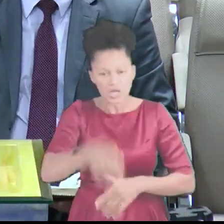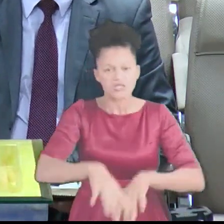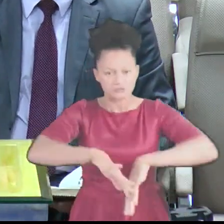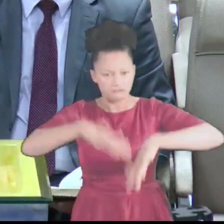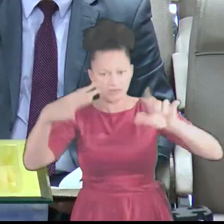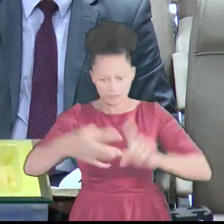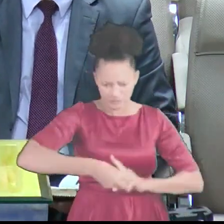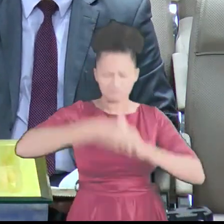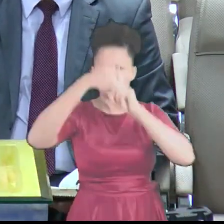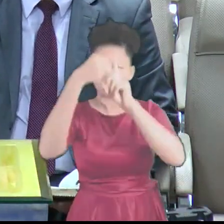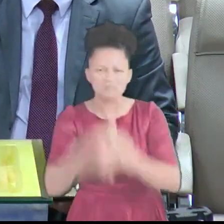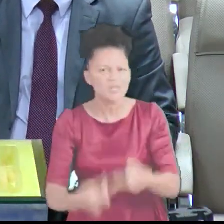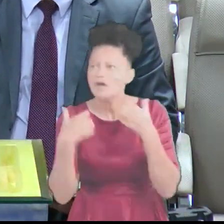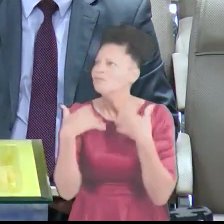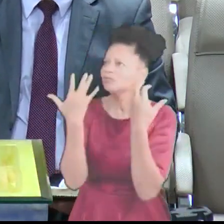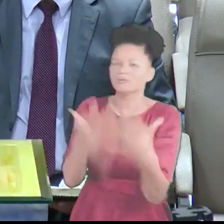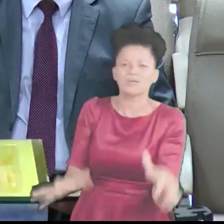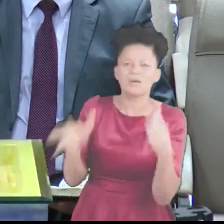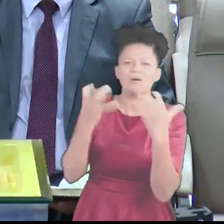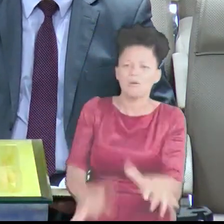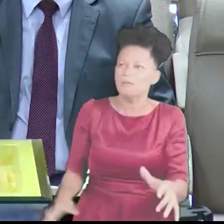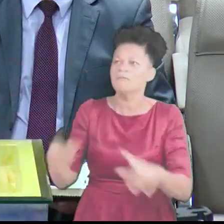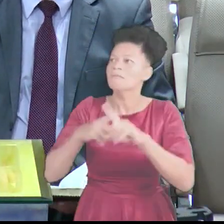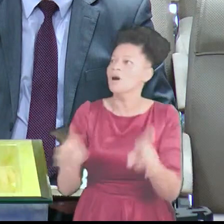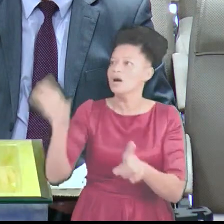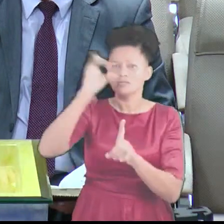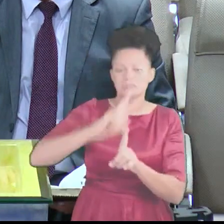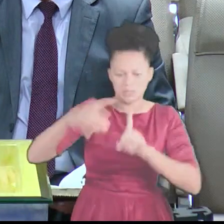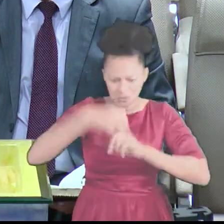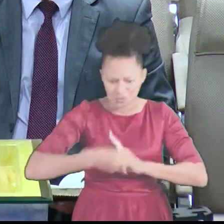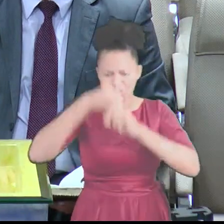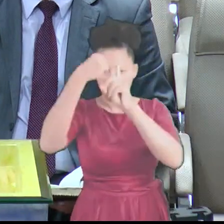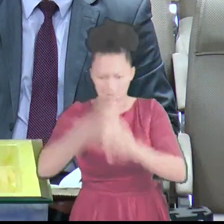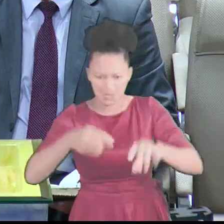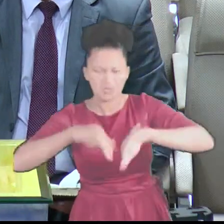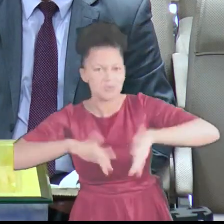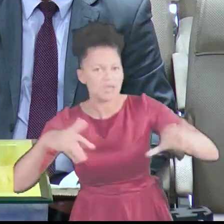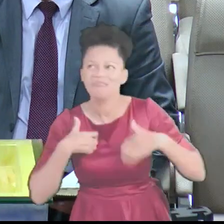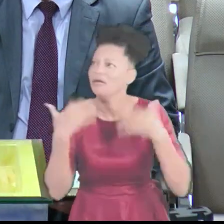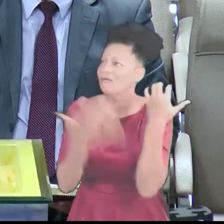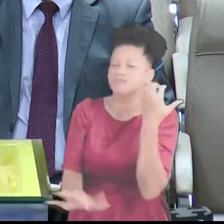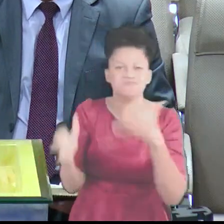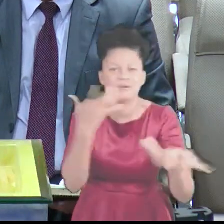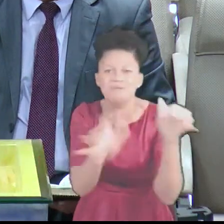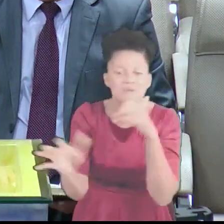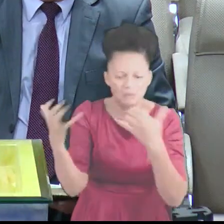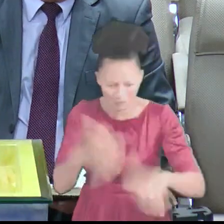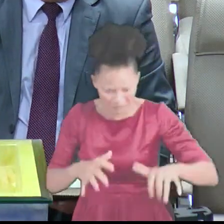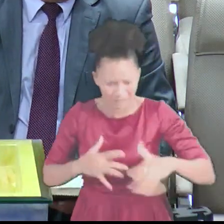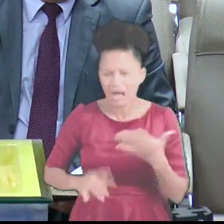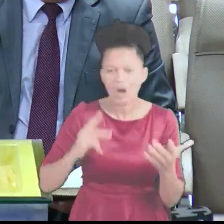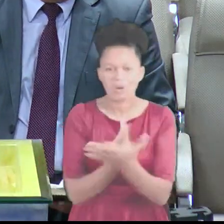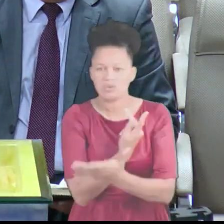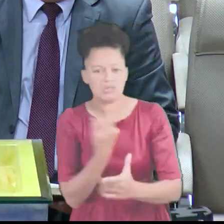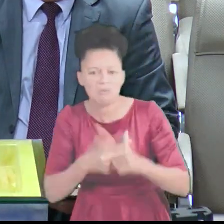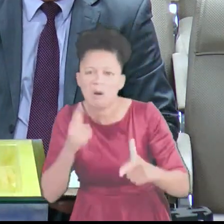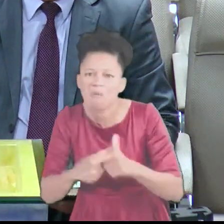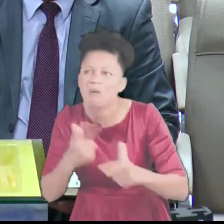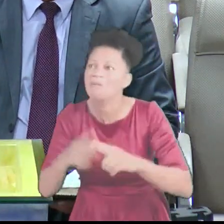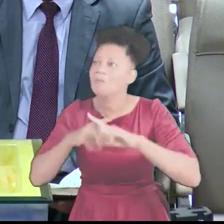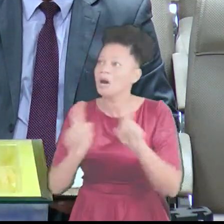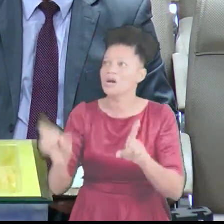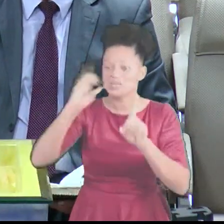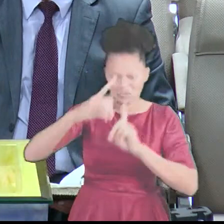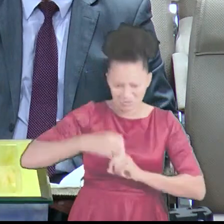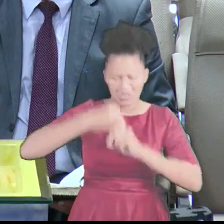lhe levou. Você não queria, mas Deus lhe levou para o vale. Você não queria estar no meio desta situação, mas